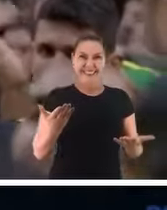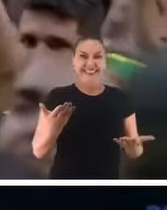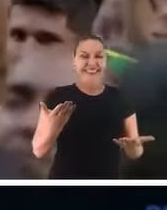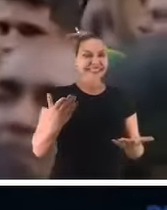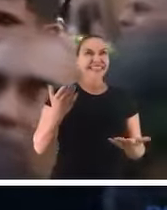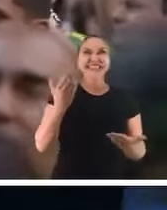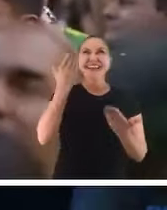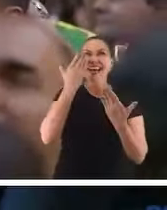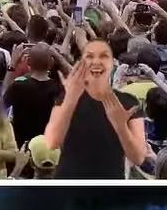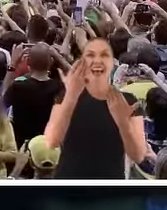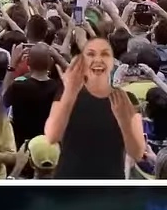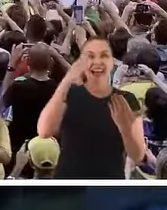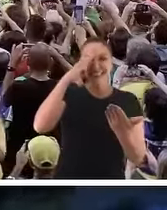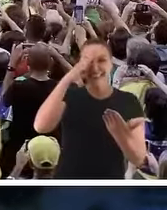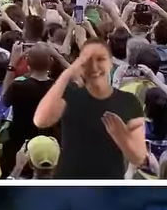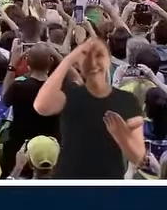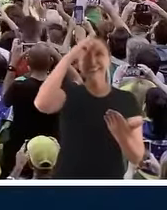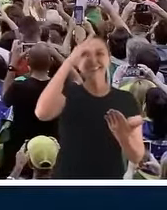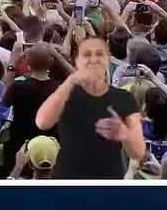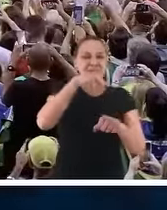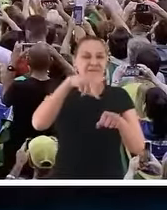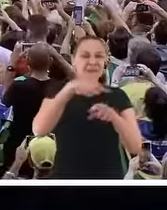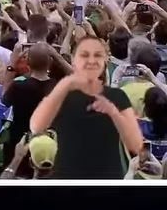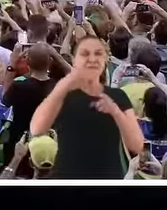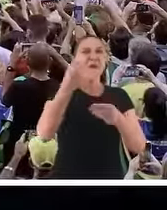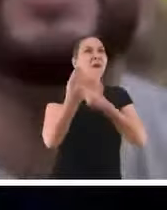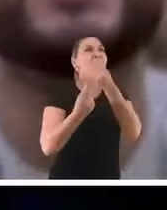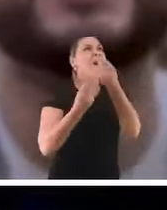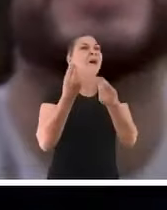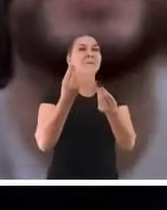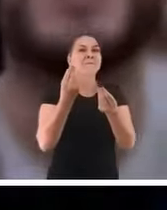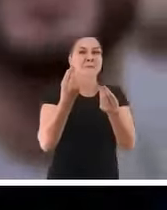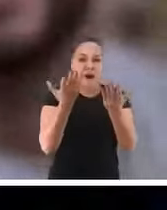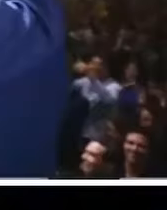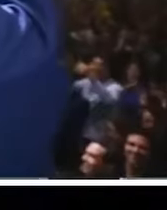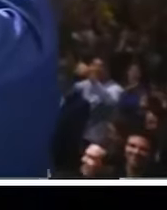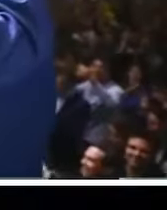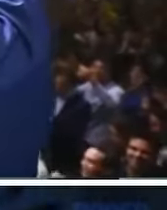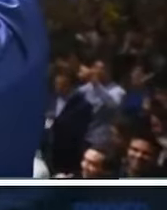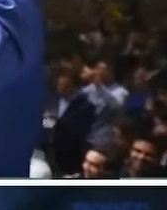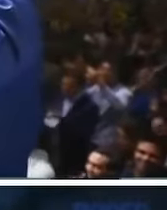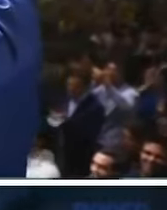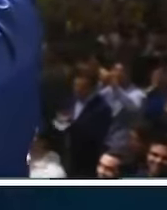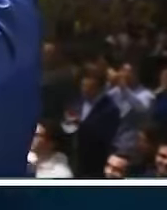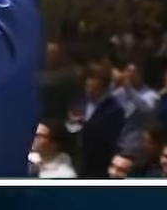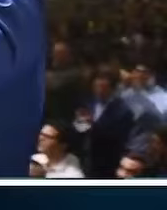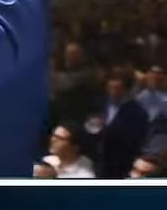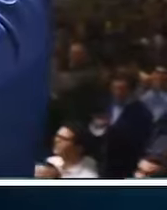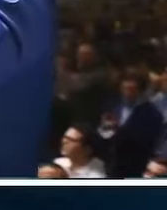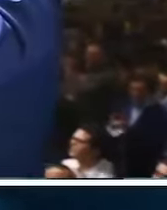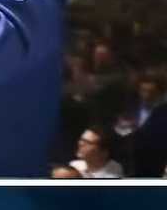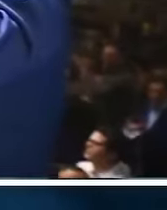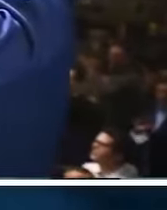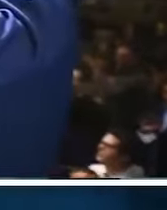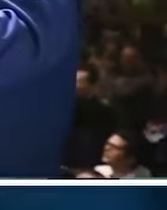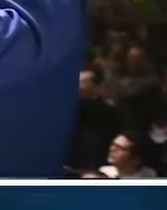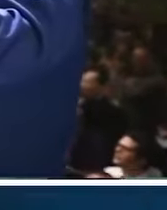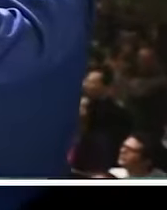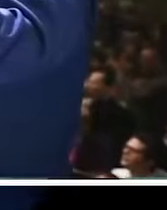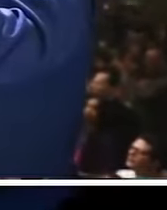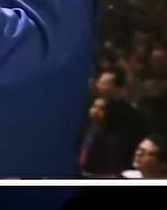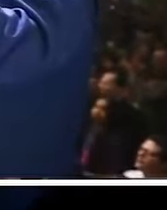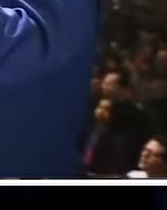Ei, está em nossas mãos. Um candidato ao Senado como